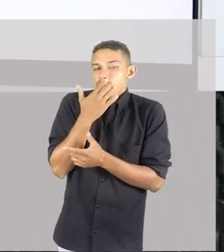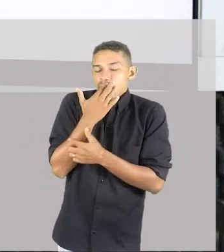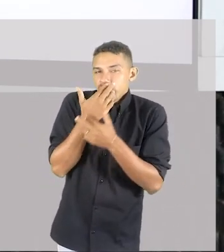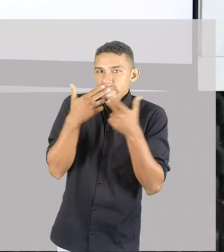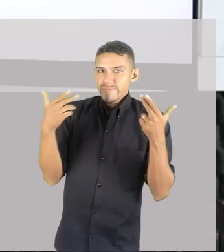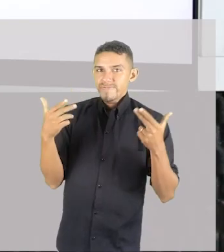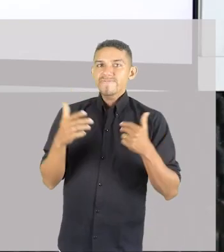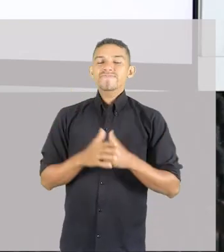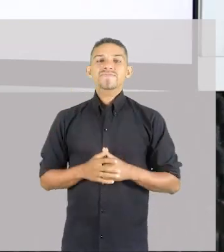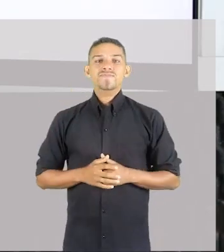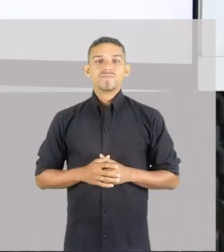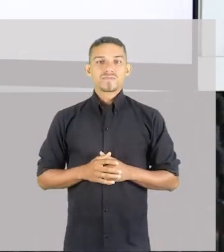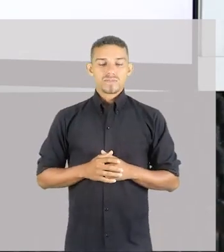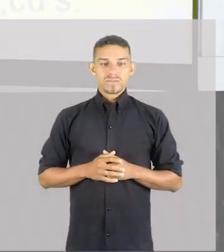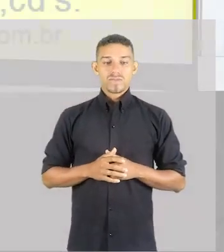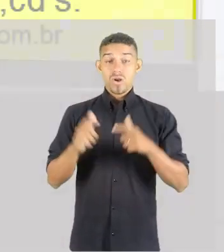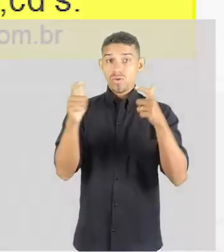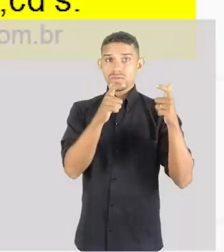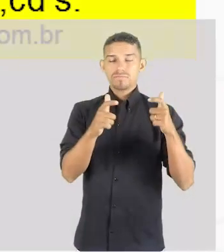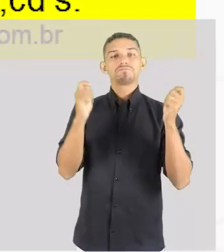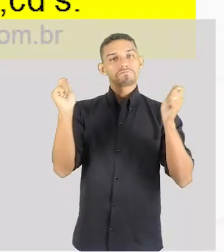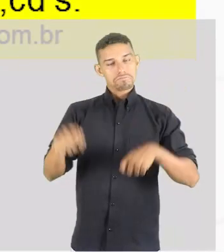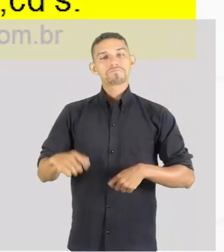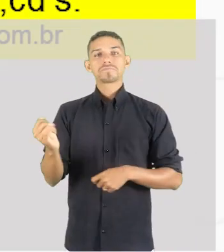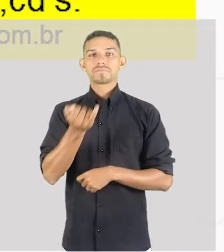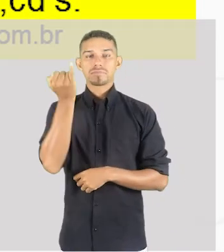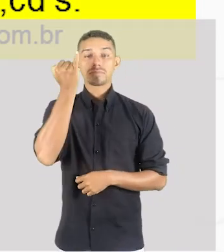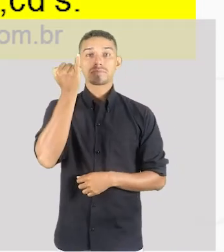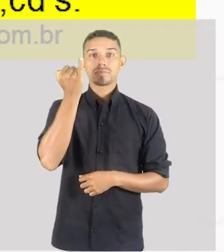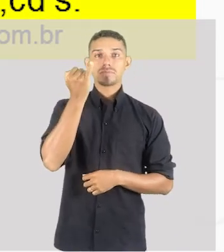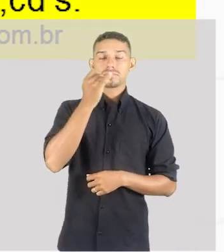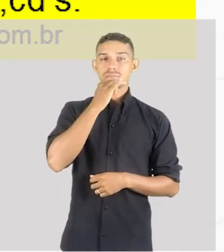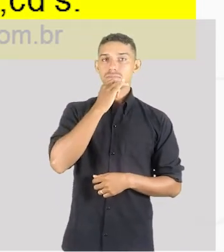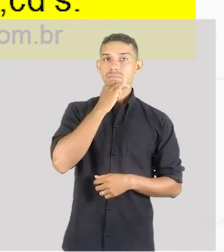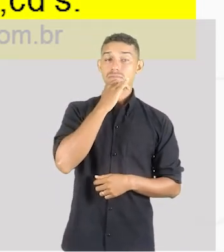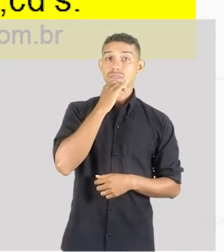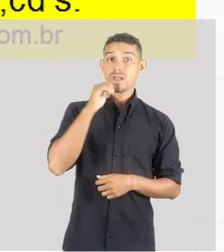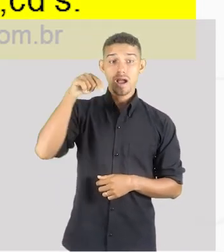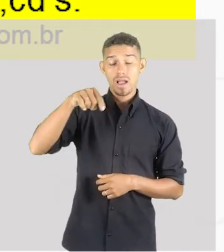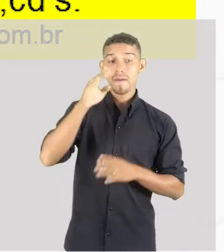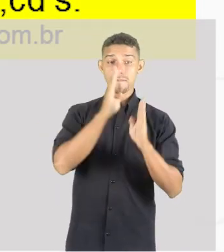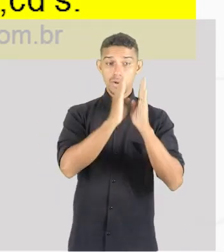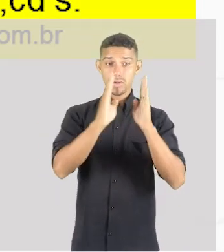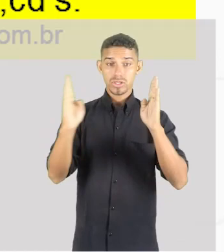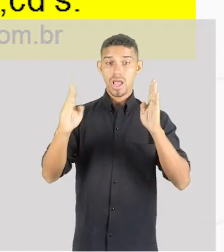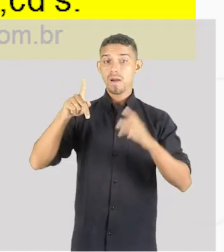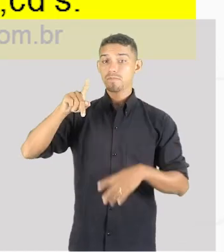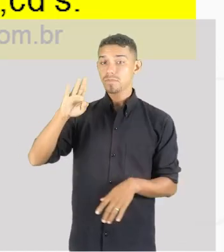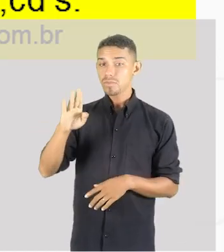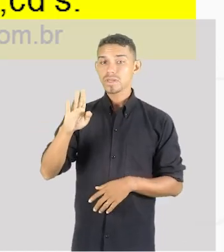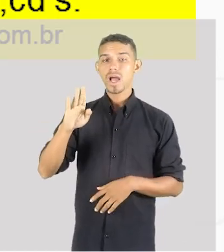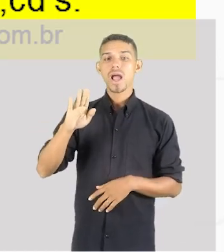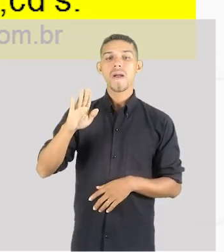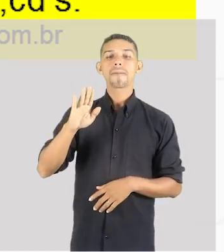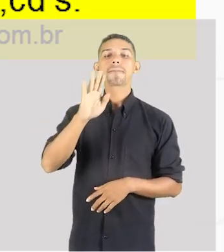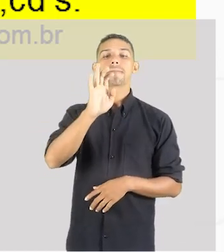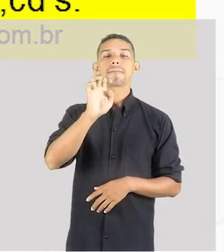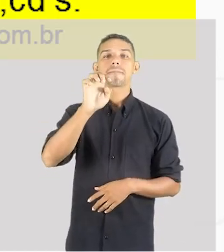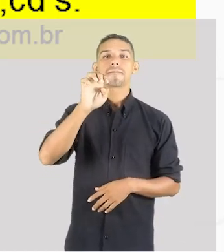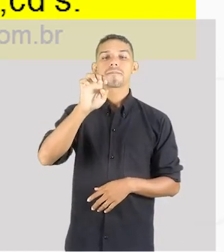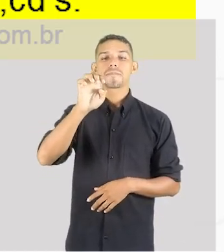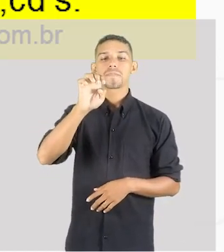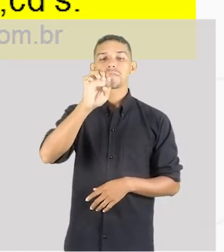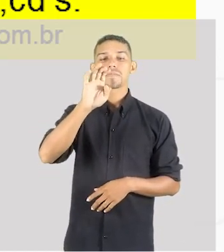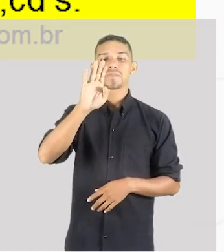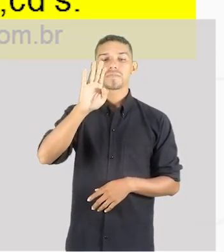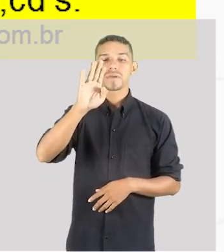diante. Um lugar que vale a pena visitar na Praça Deodoro, aqui em São Luís. Biblioteca Pública Benedito Leite. 180